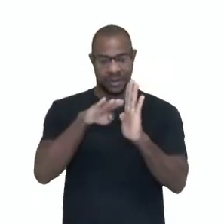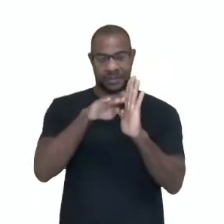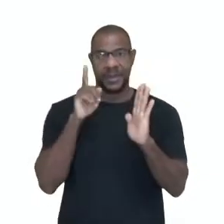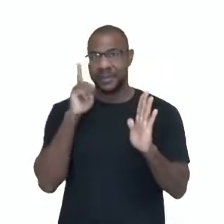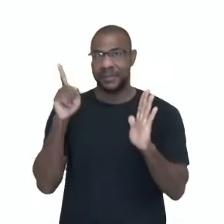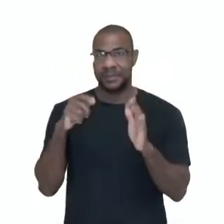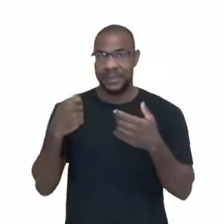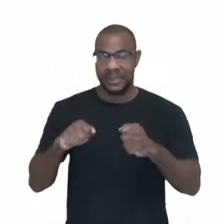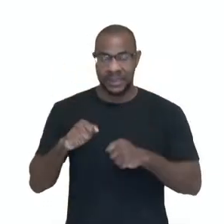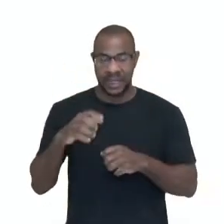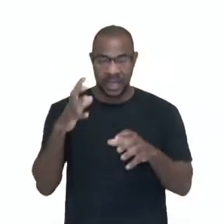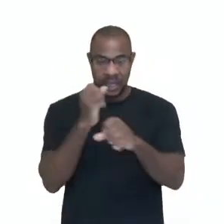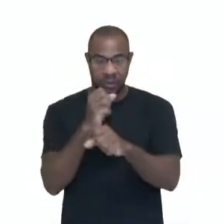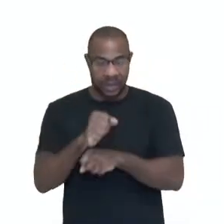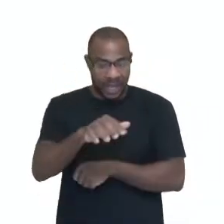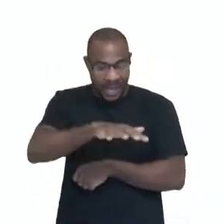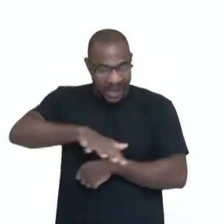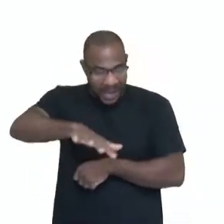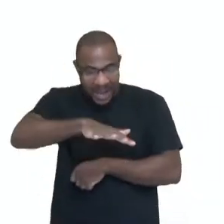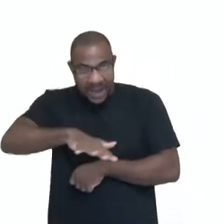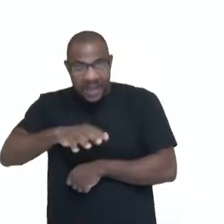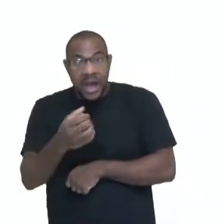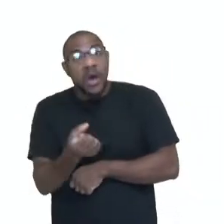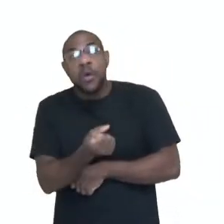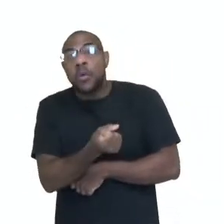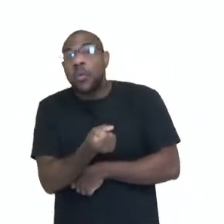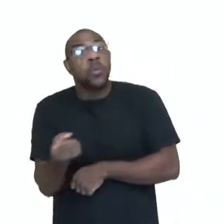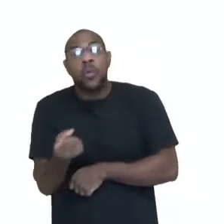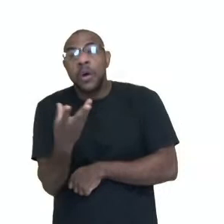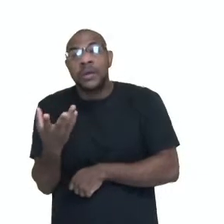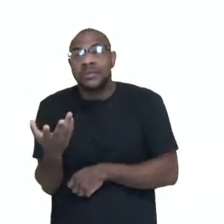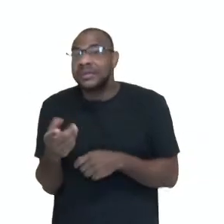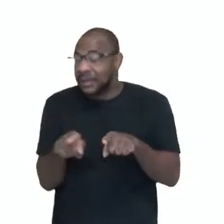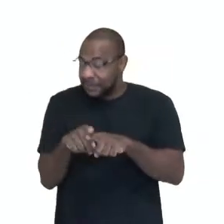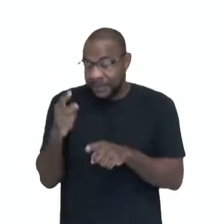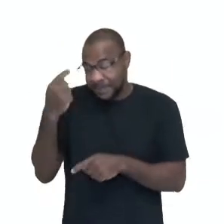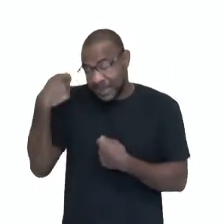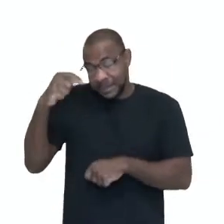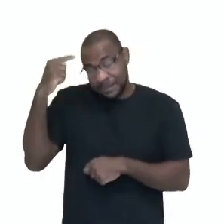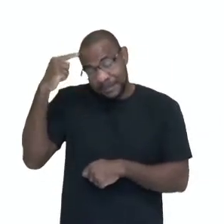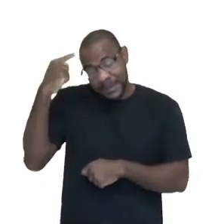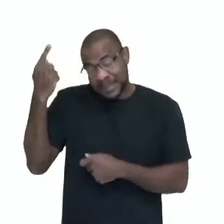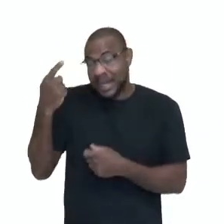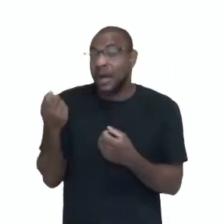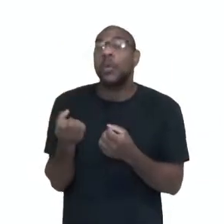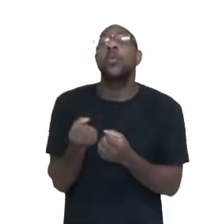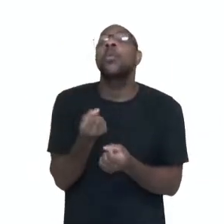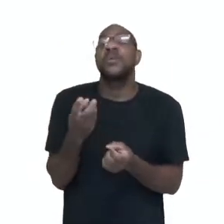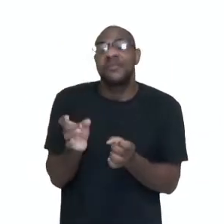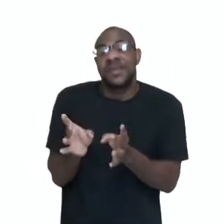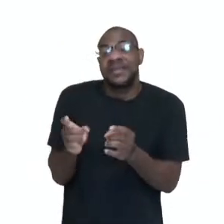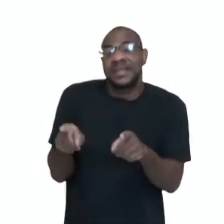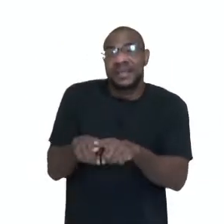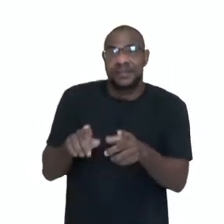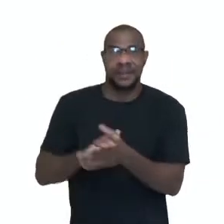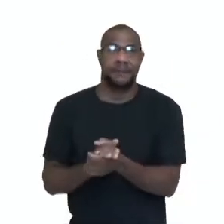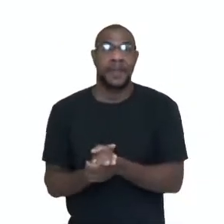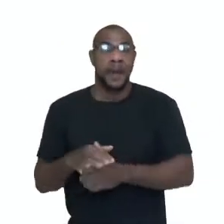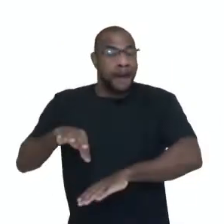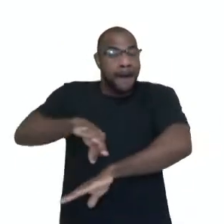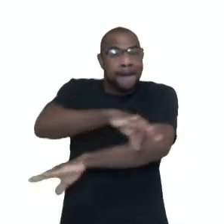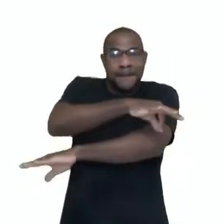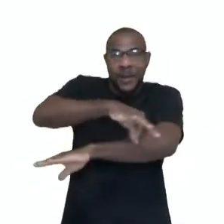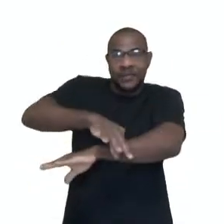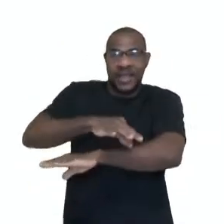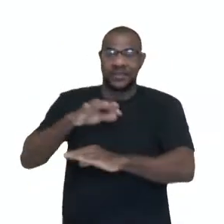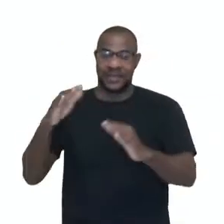a área para saber até por quanto vender um imóvel. Projeto de uma casa. Eu quero construir uma casa. A